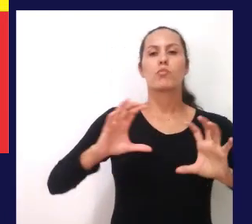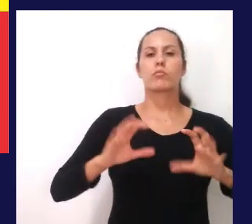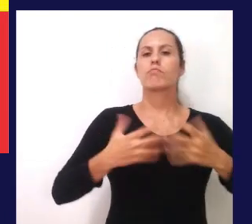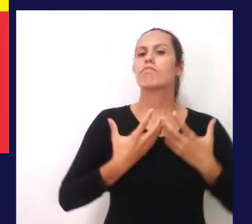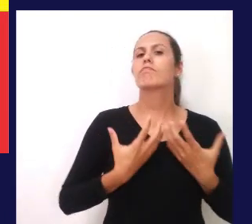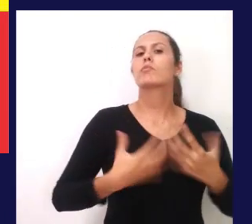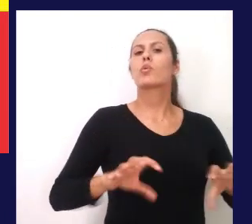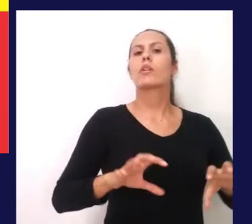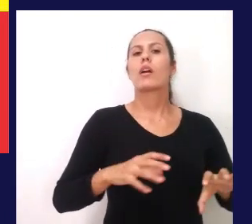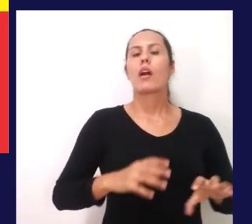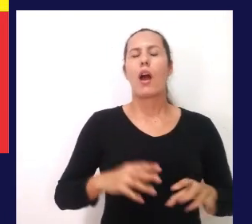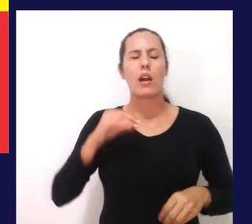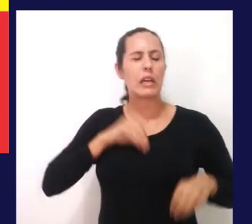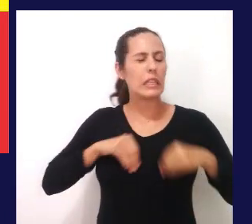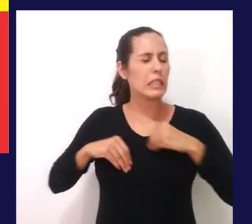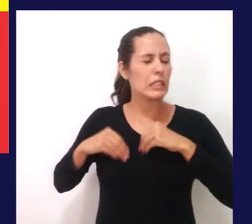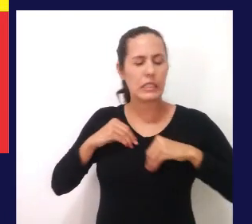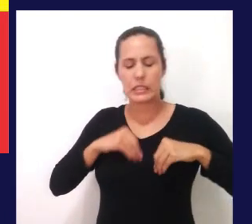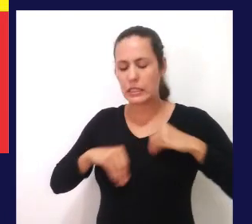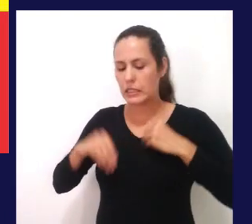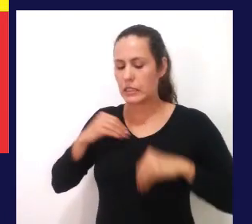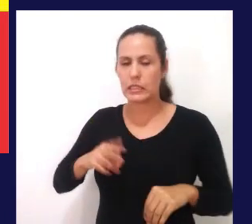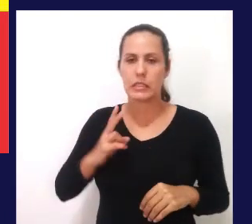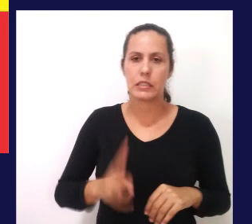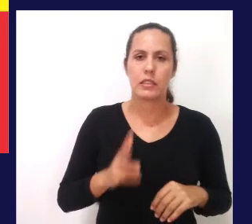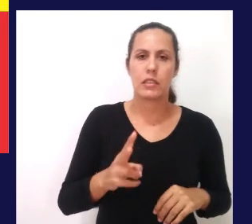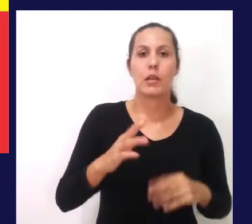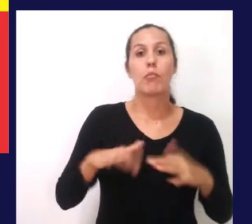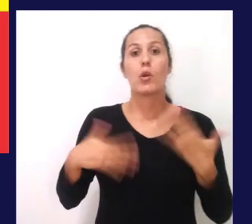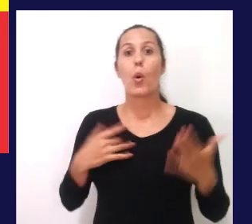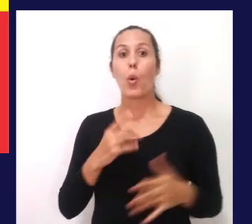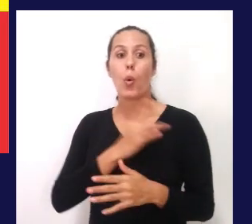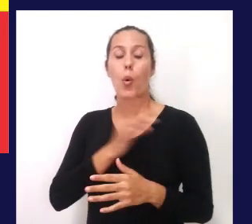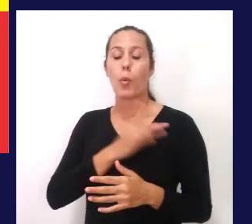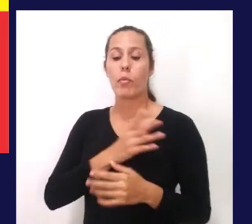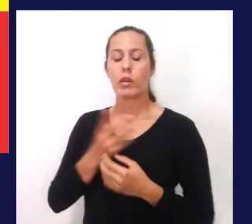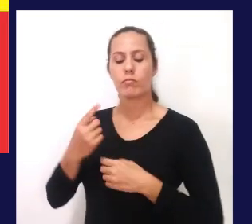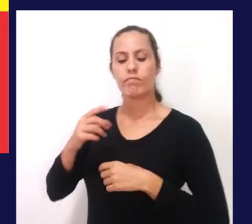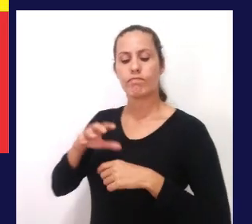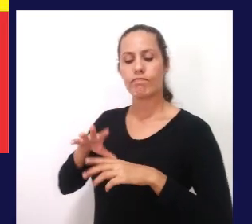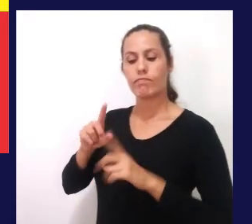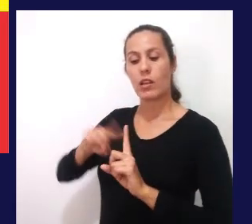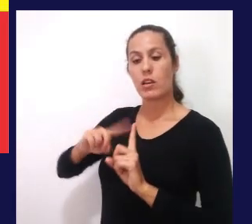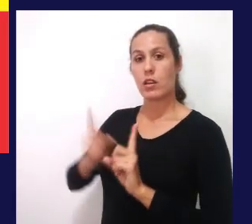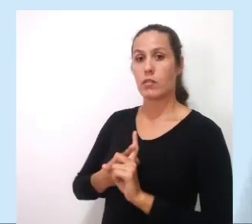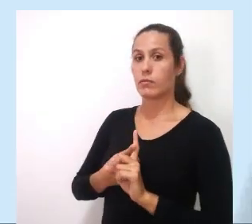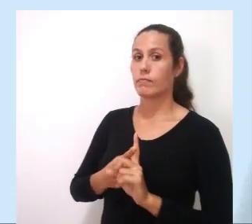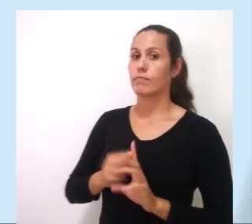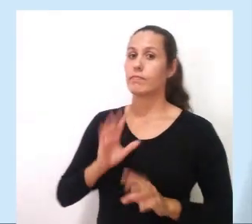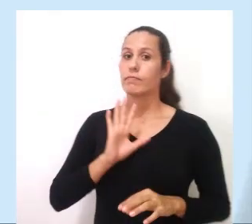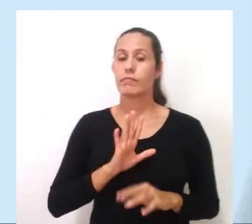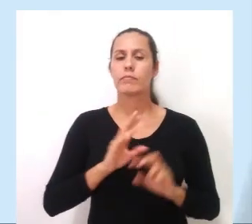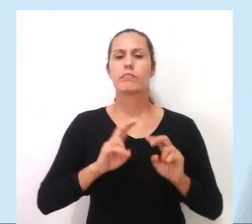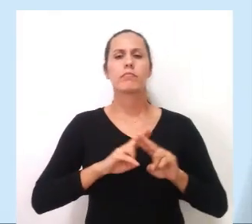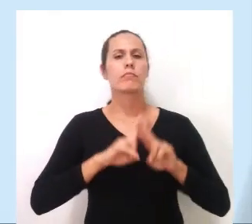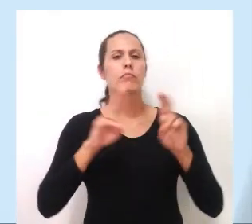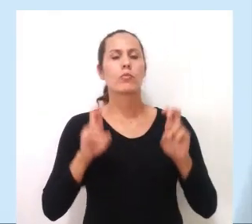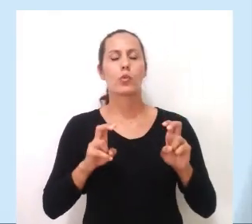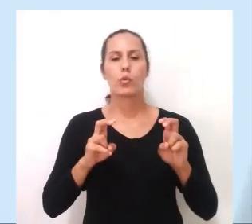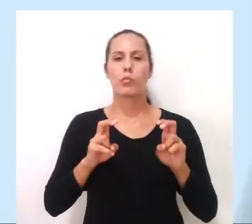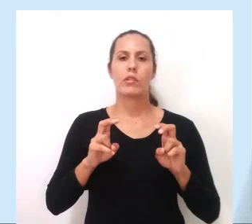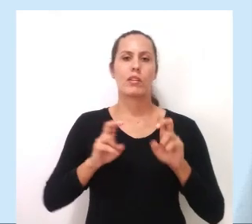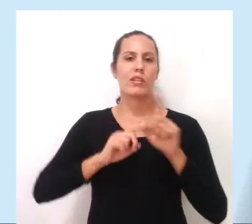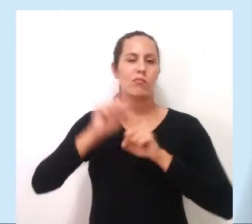determinado aborto e ficar sempre deprimida ou com medo de engravidar. Se tratando